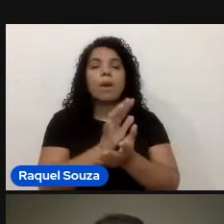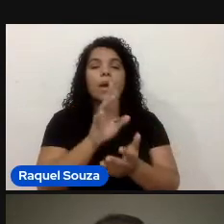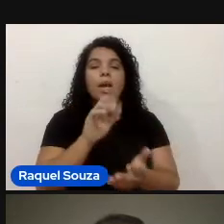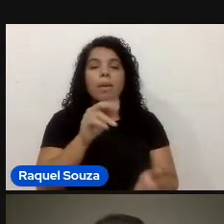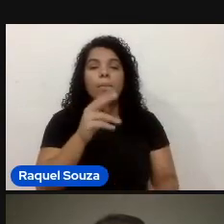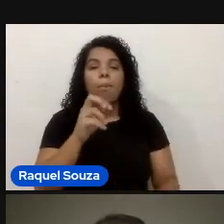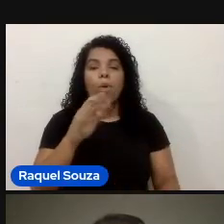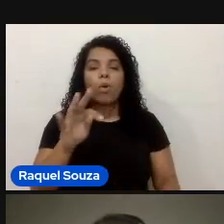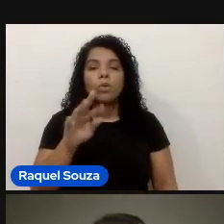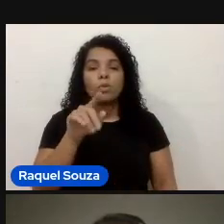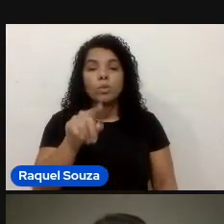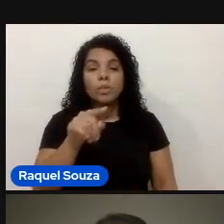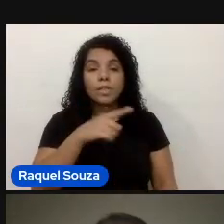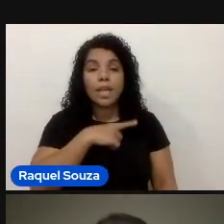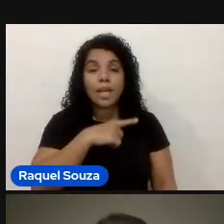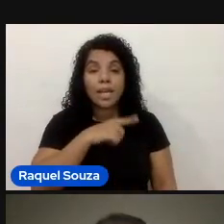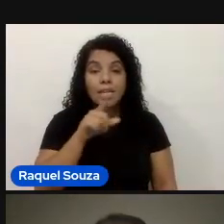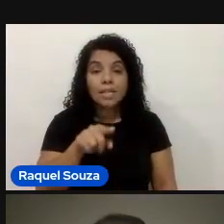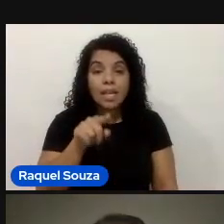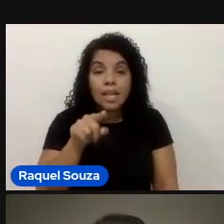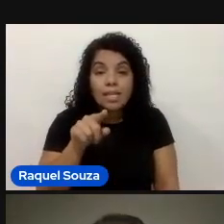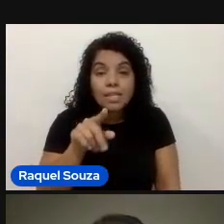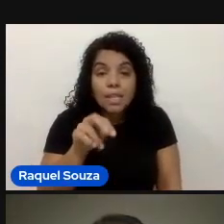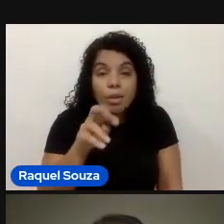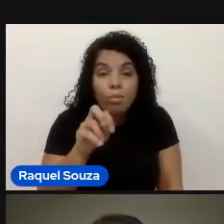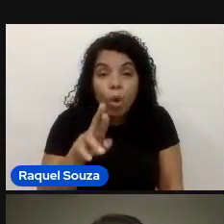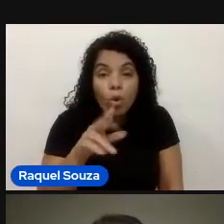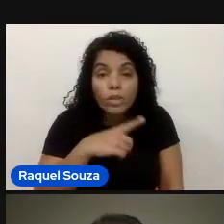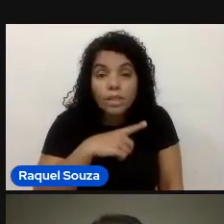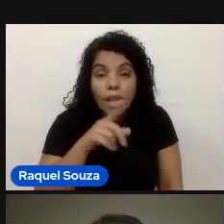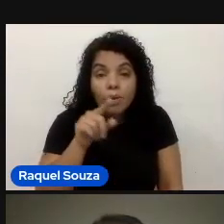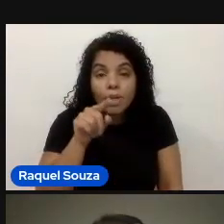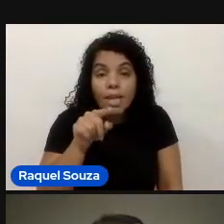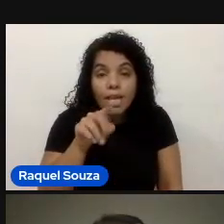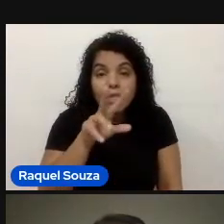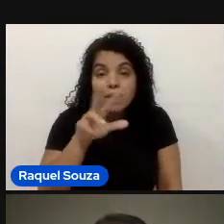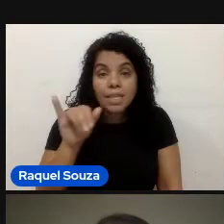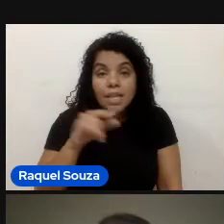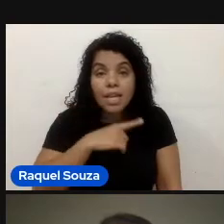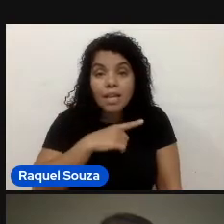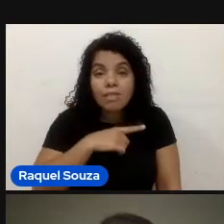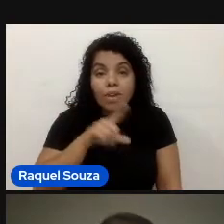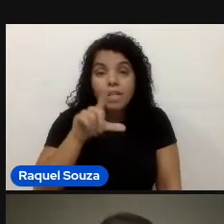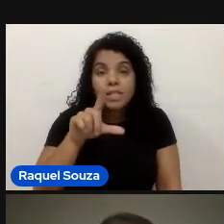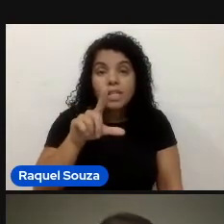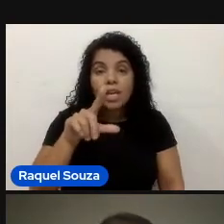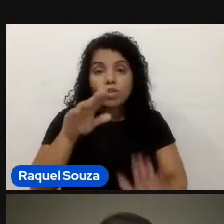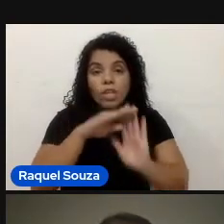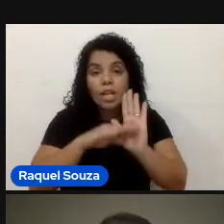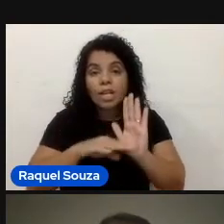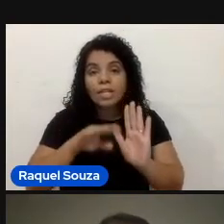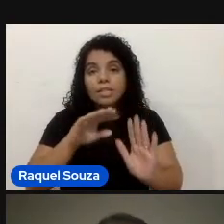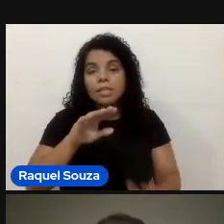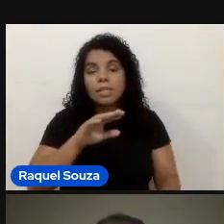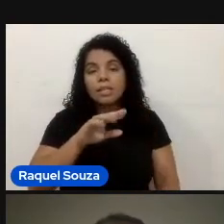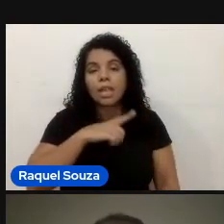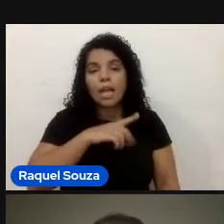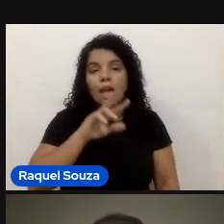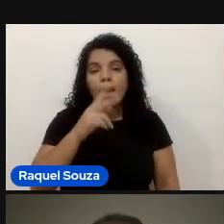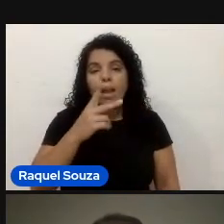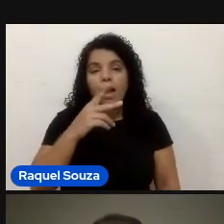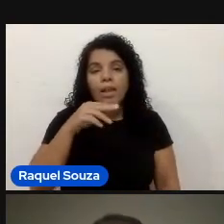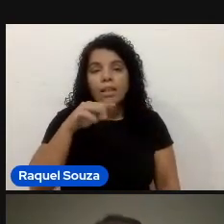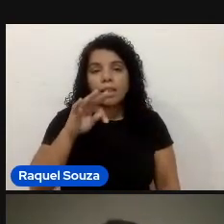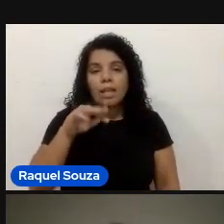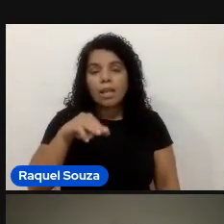esse report do Allure, e tem um reporting aqui que vai ser do console de lista, tem um HTML dele também. E aqui